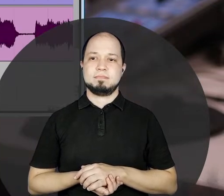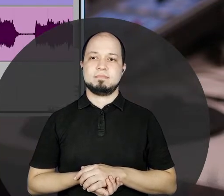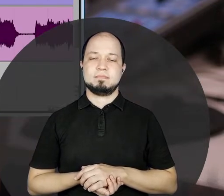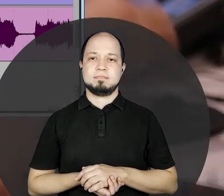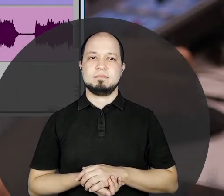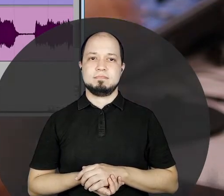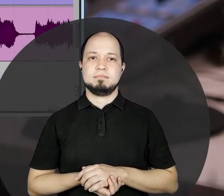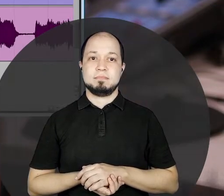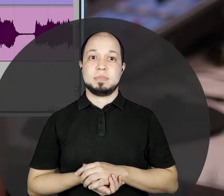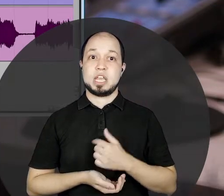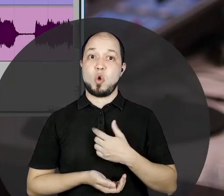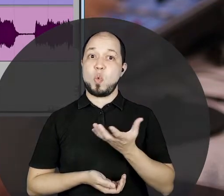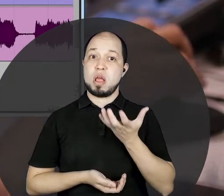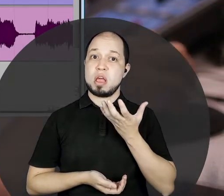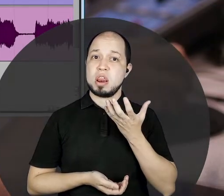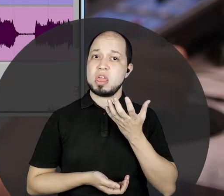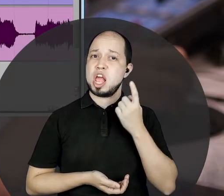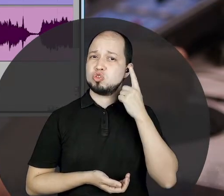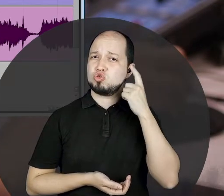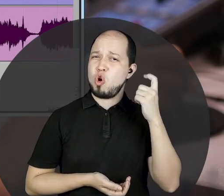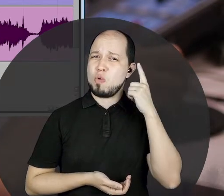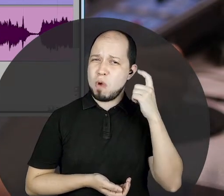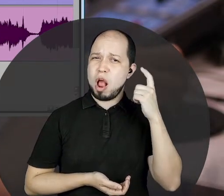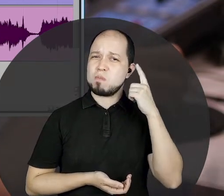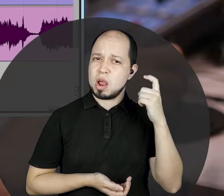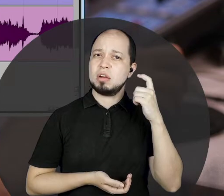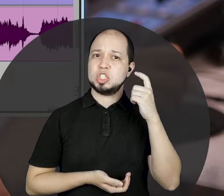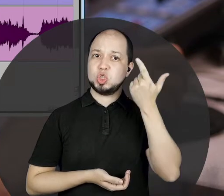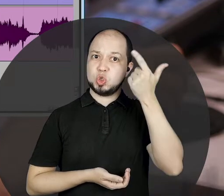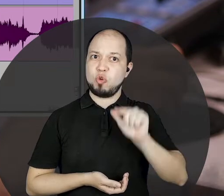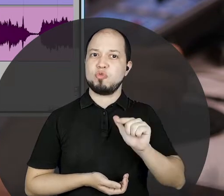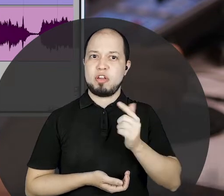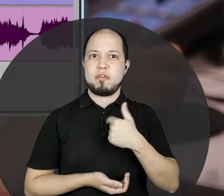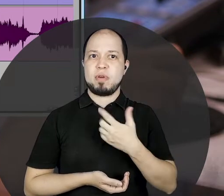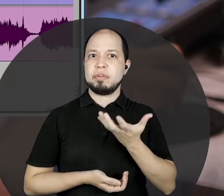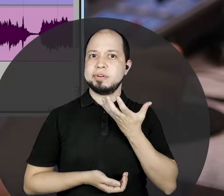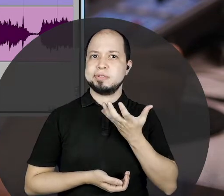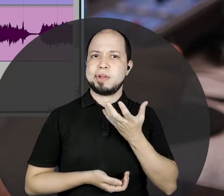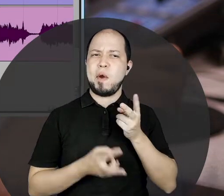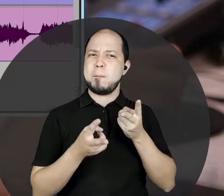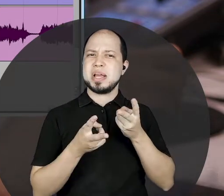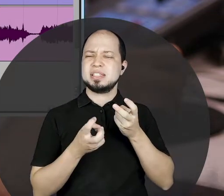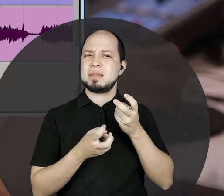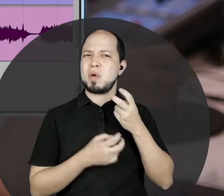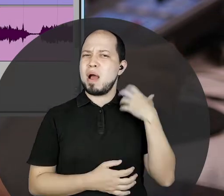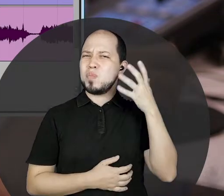Que eu queria duas vezes esse rasqueado, né? Aí aqui eu já sei que tá um pouco alto.